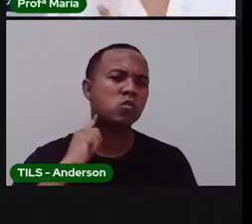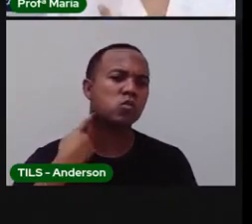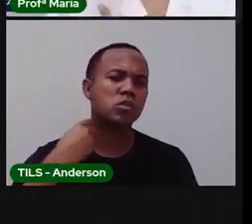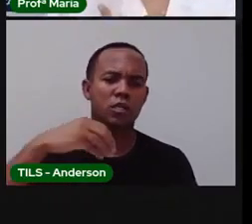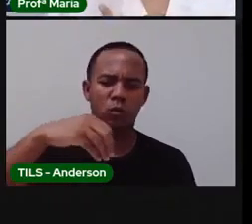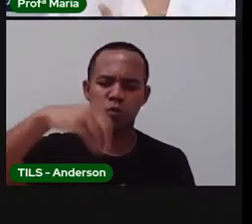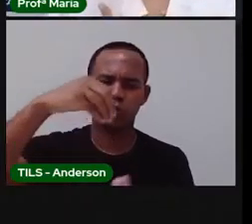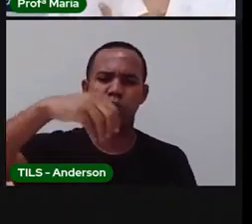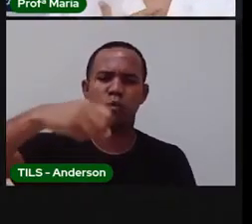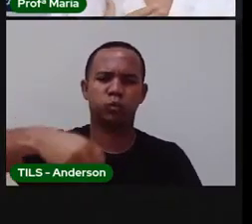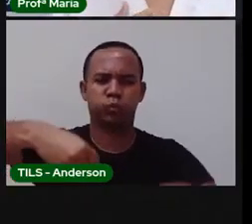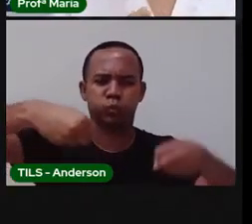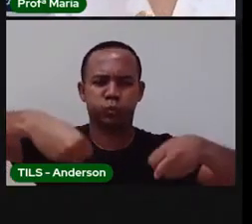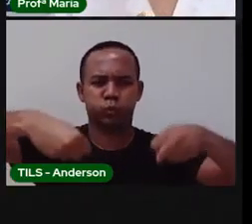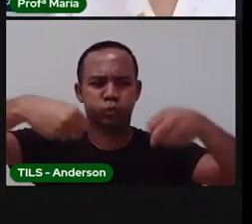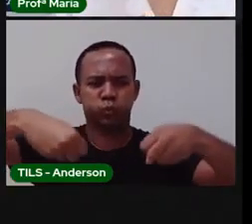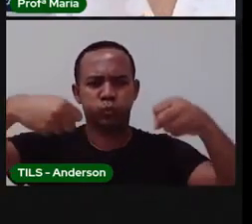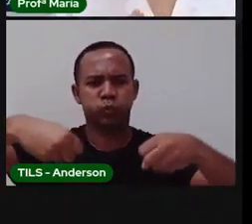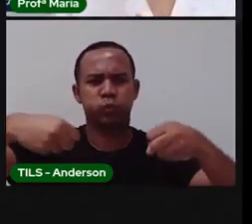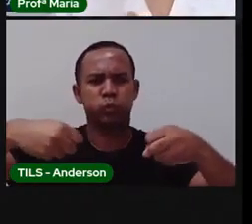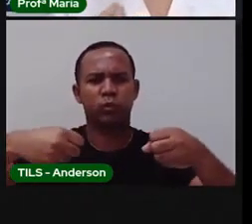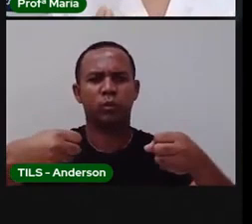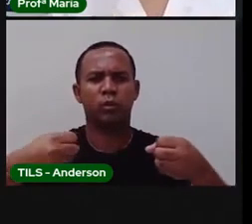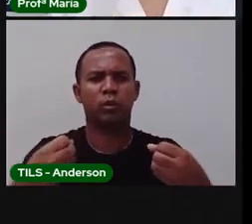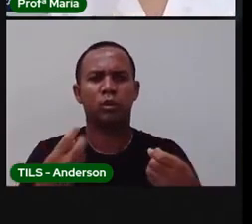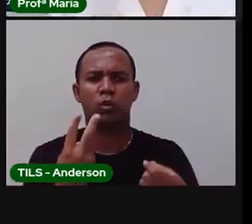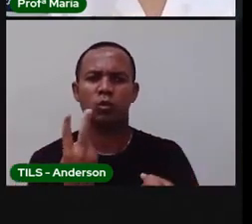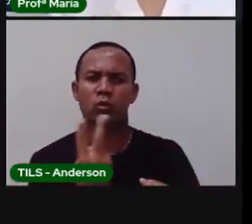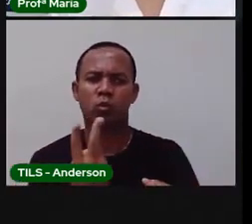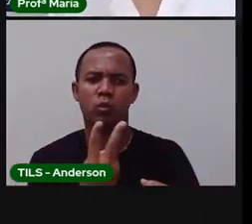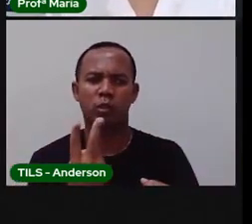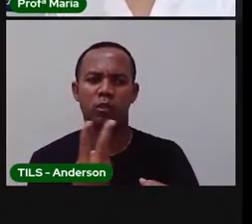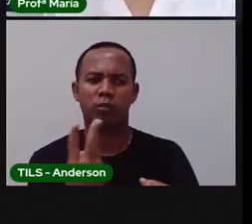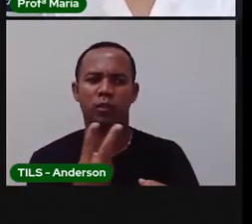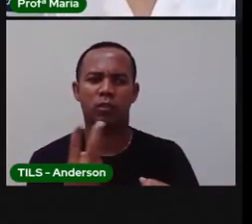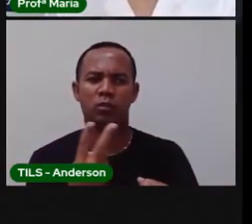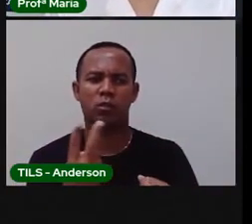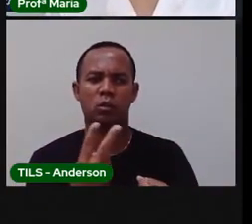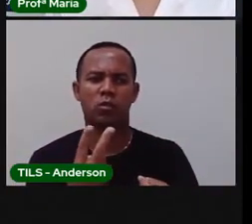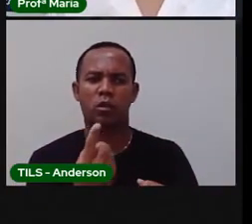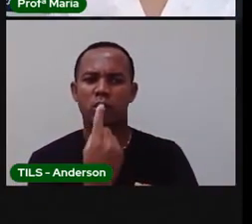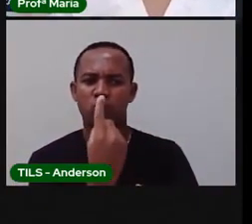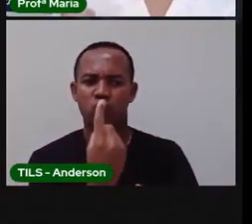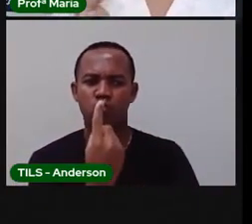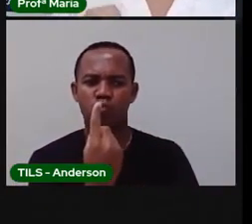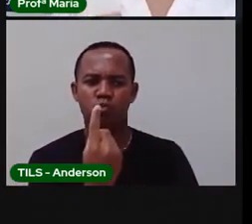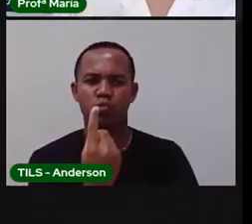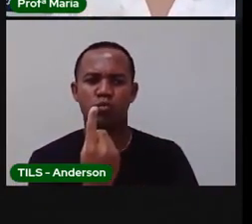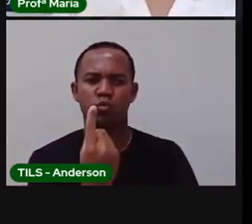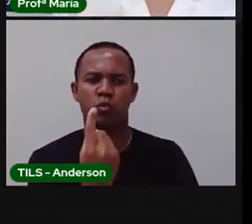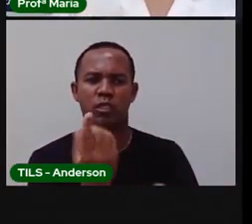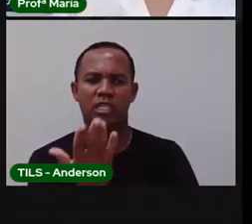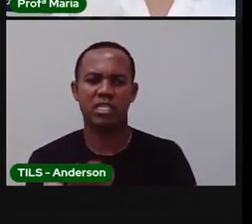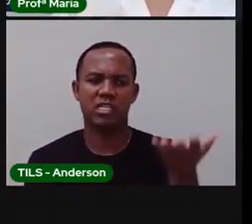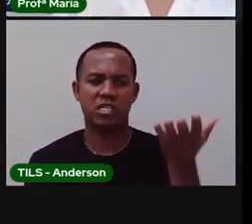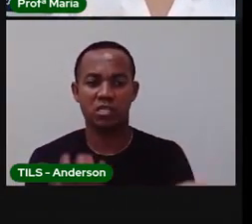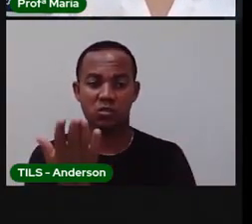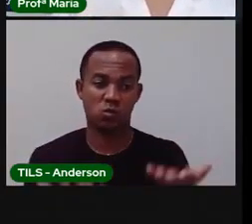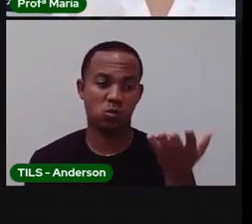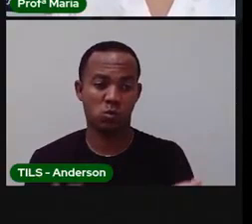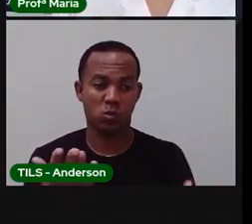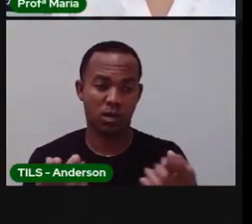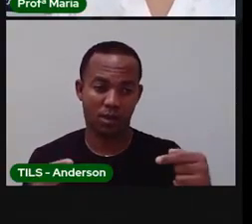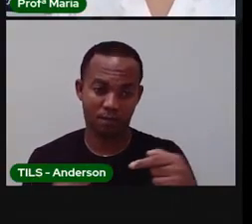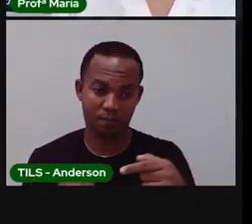né, nós dois, vamos produzir o quê? Um quilo, porque 500 gramas de lixo é a metade de um